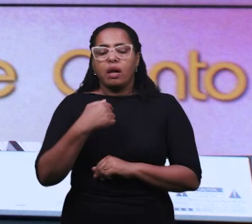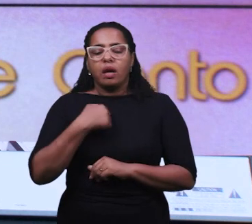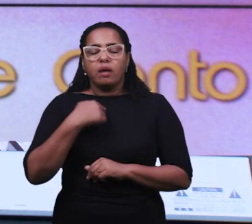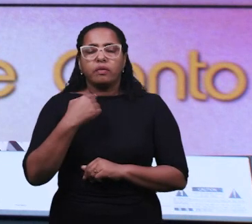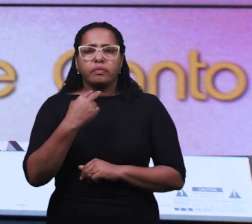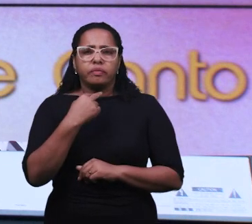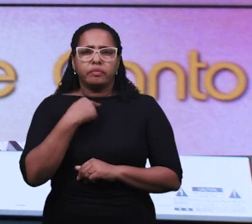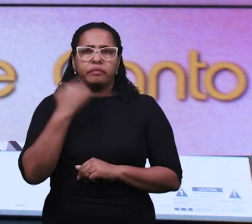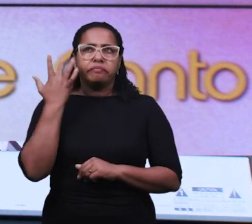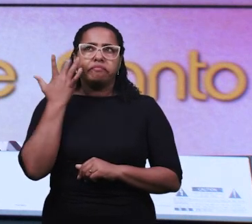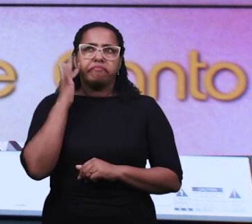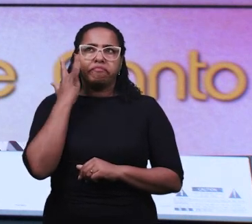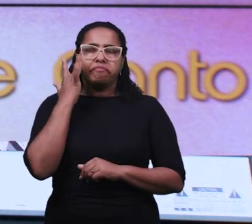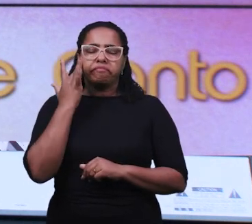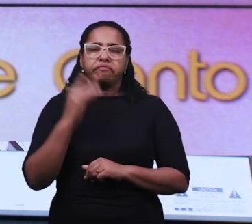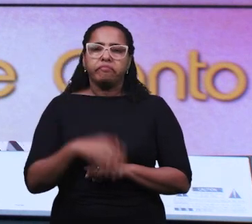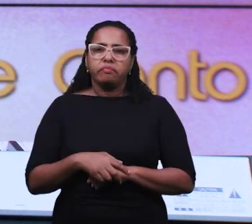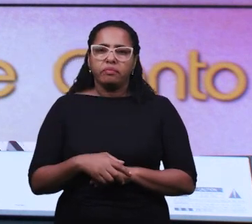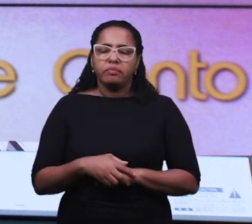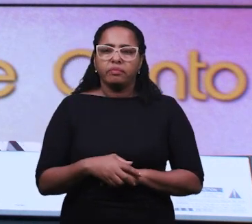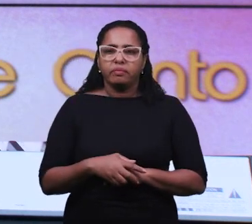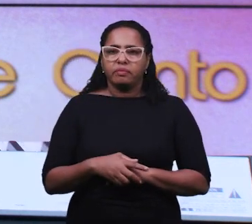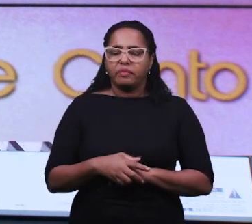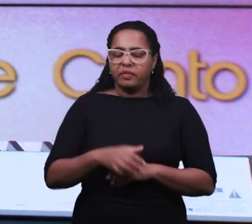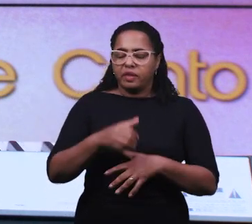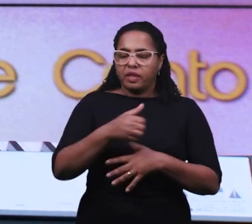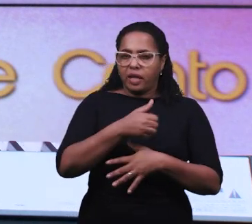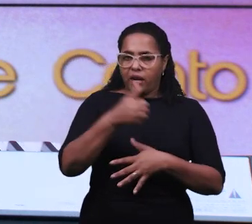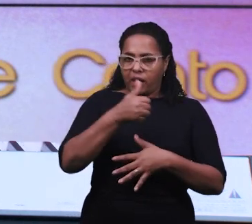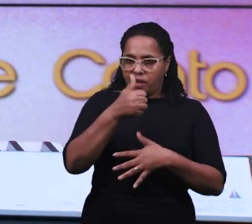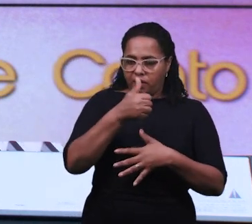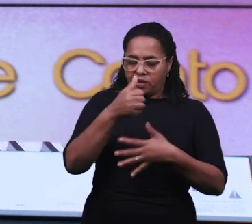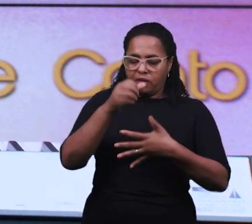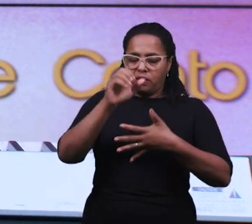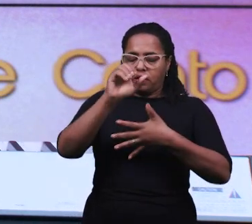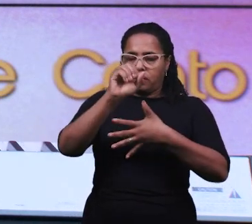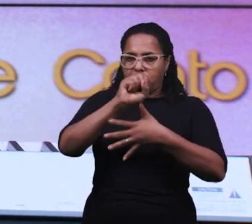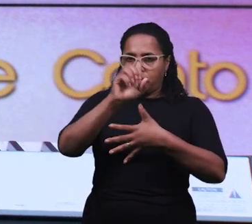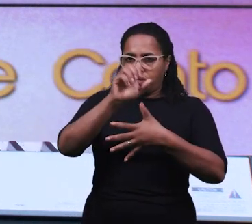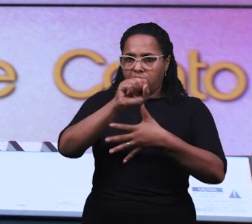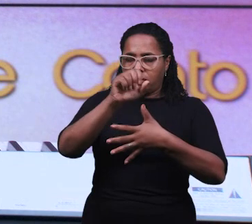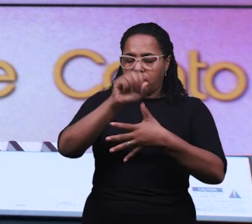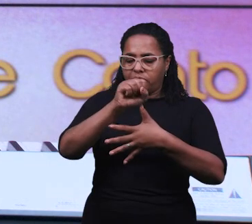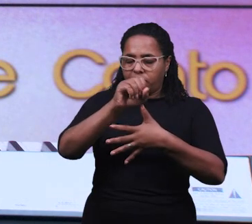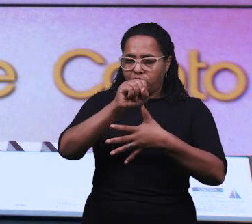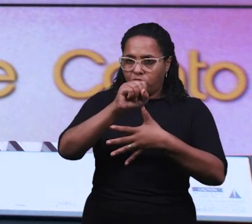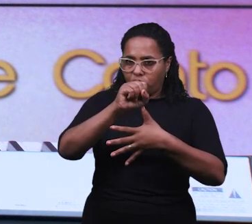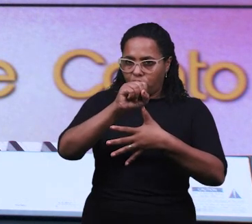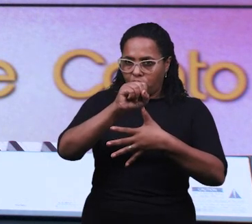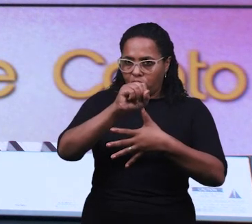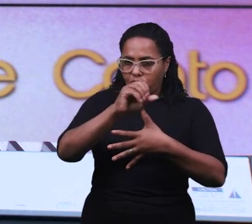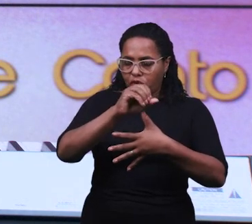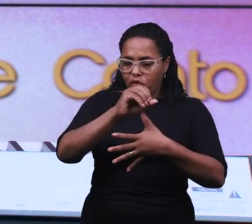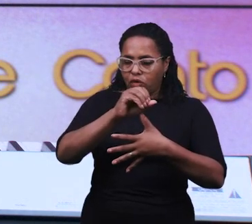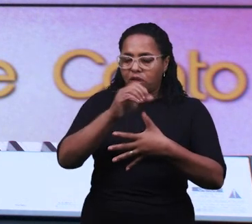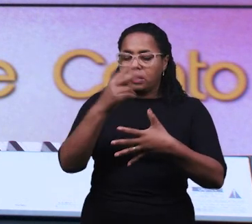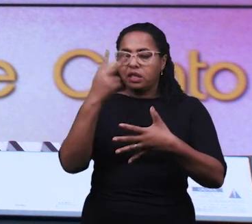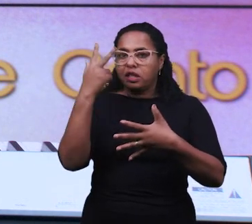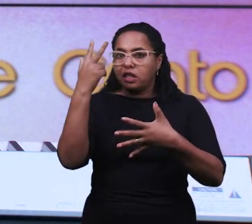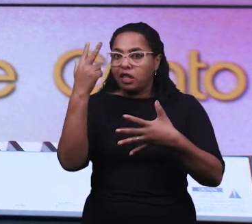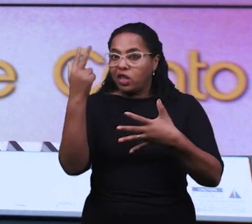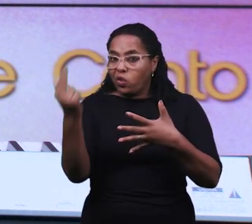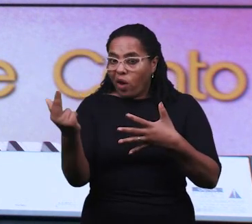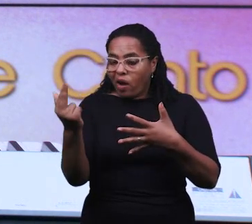não posso achar que a primeira nota vai soar com o